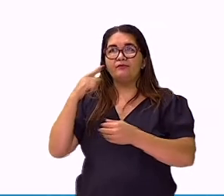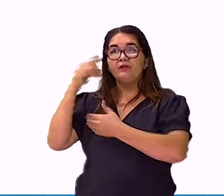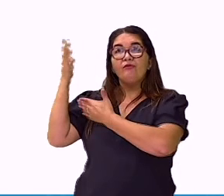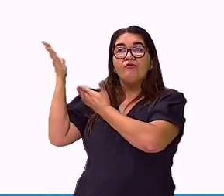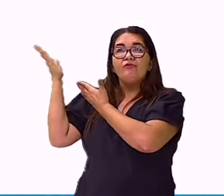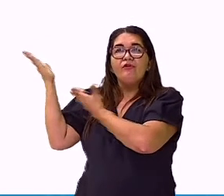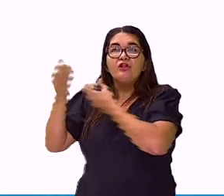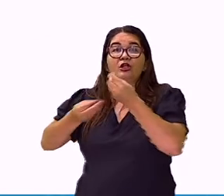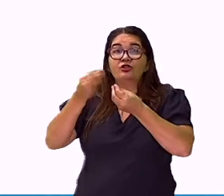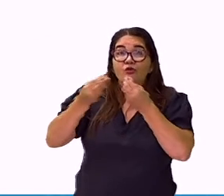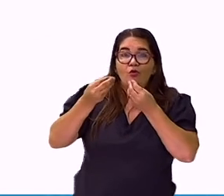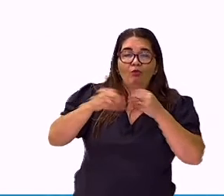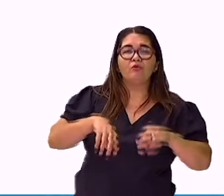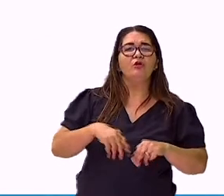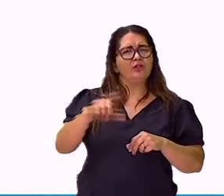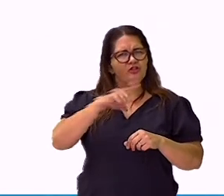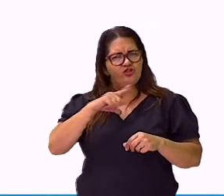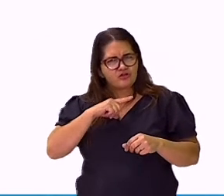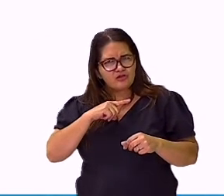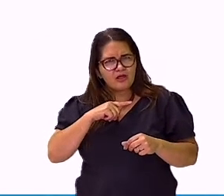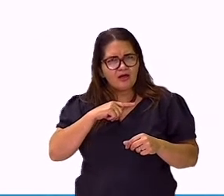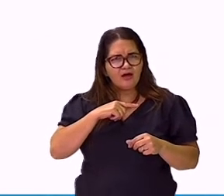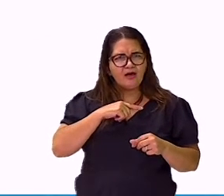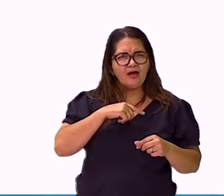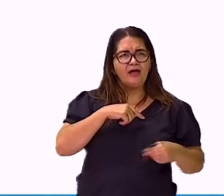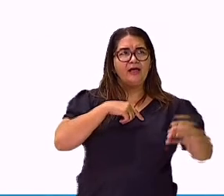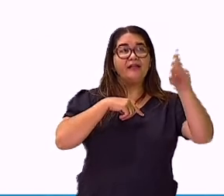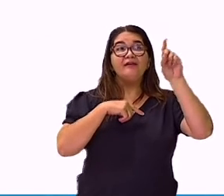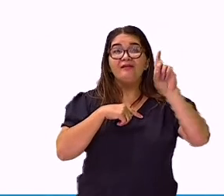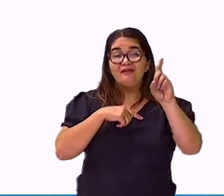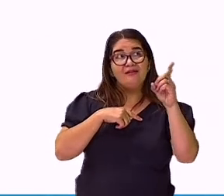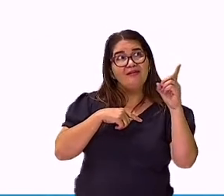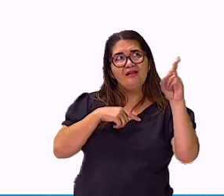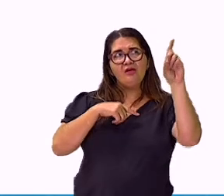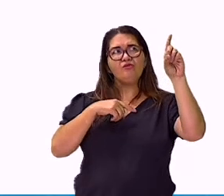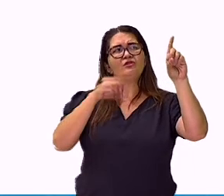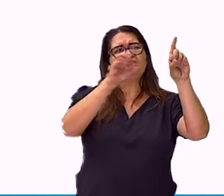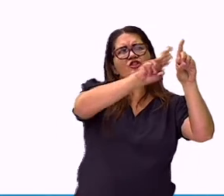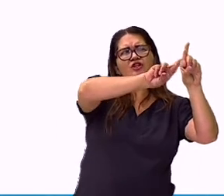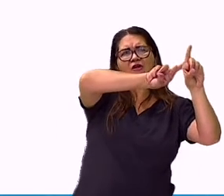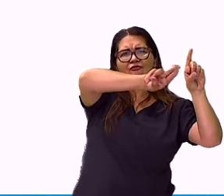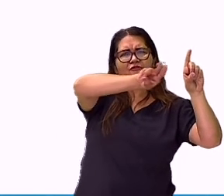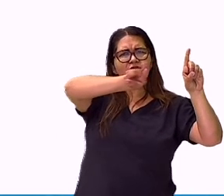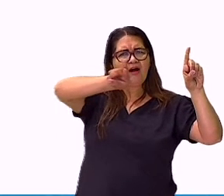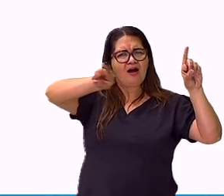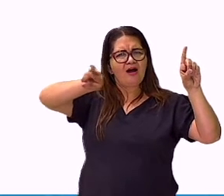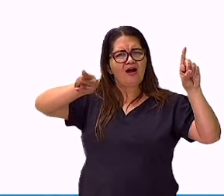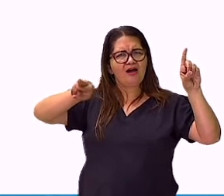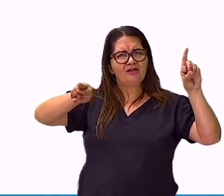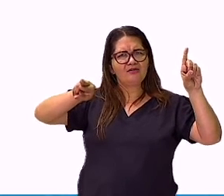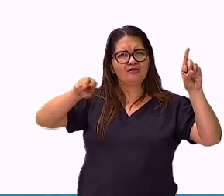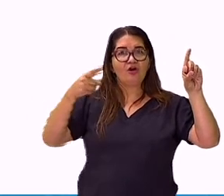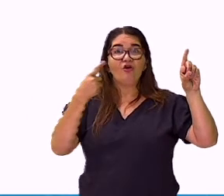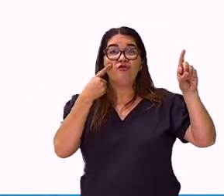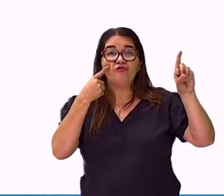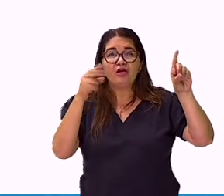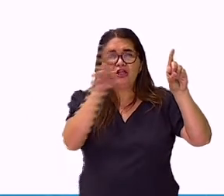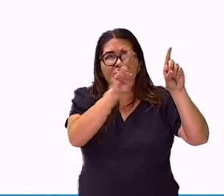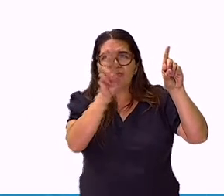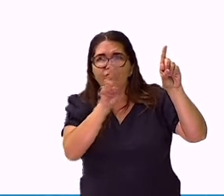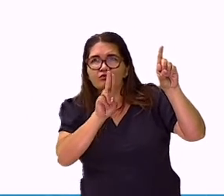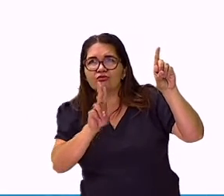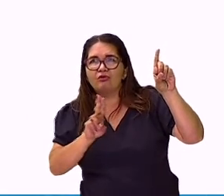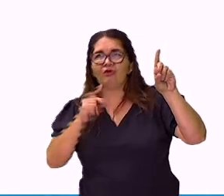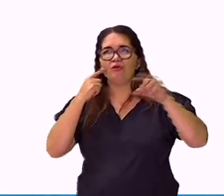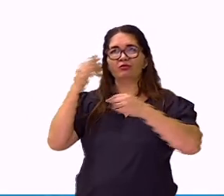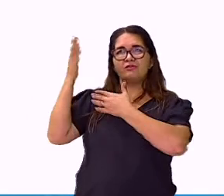religião nos gibis, filmes e também nos jogos eletrônicos, né? Aqui